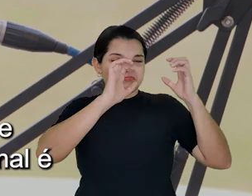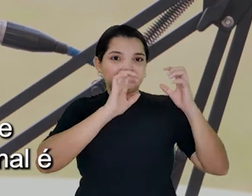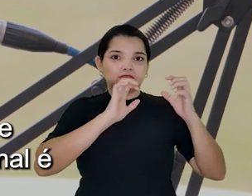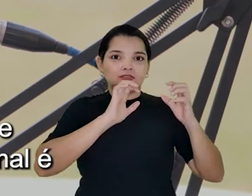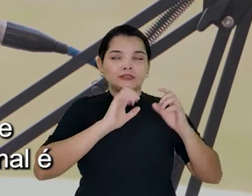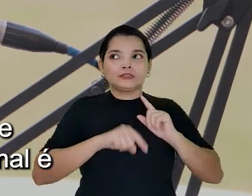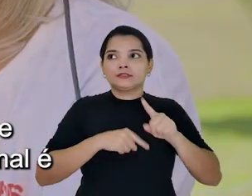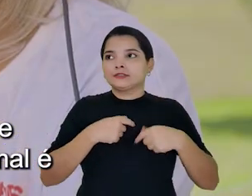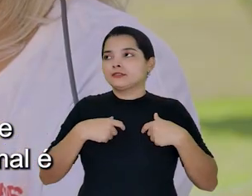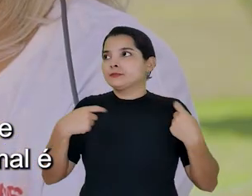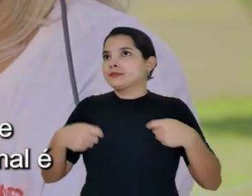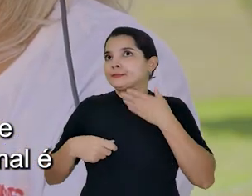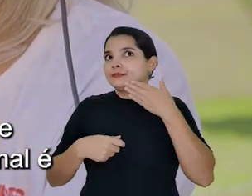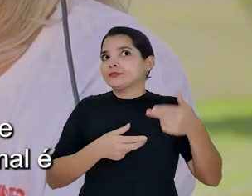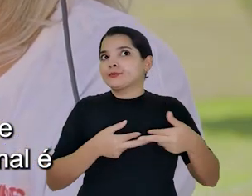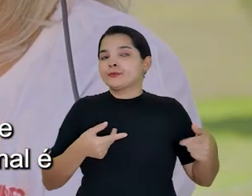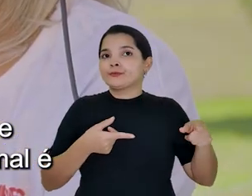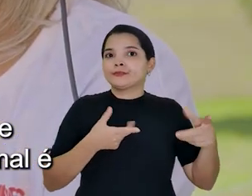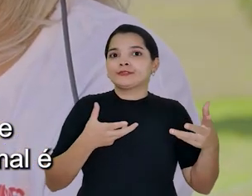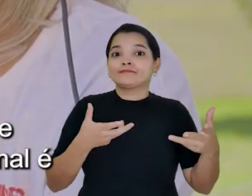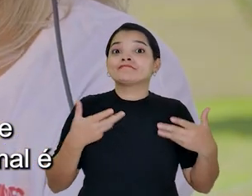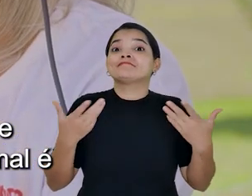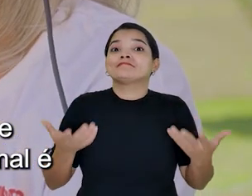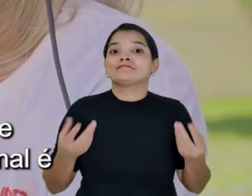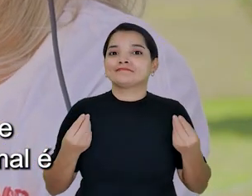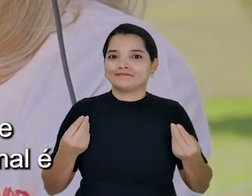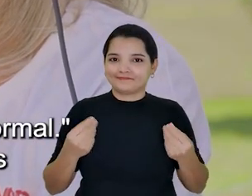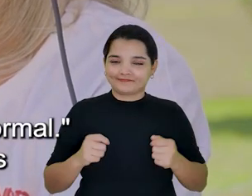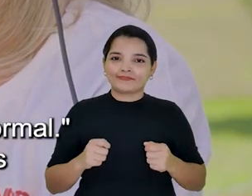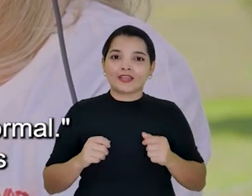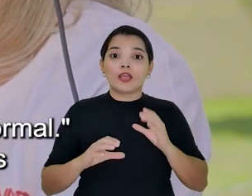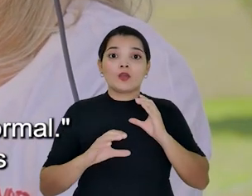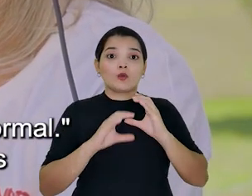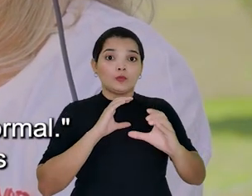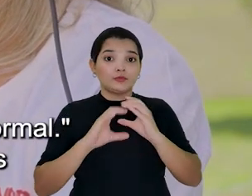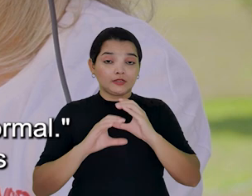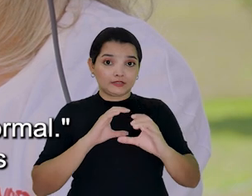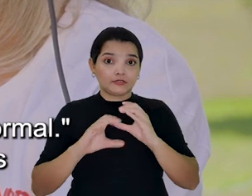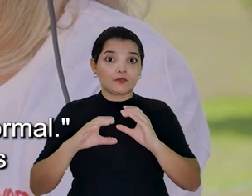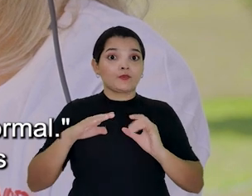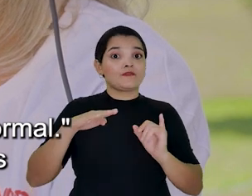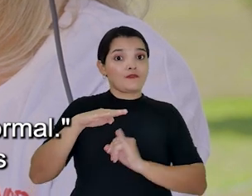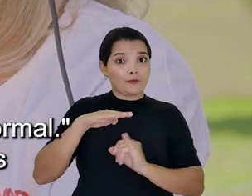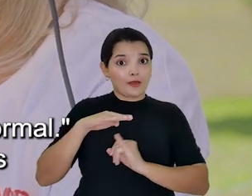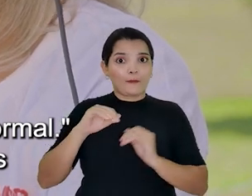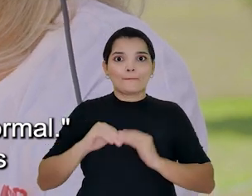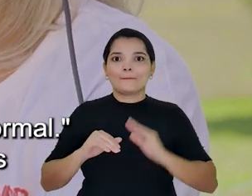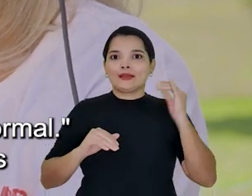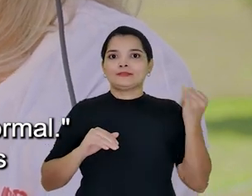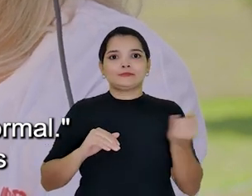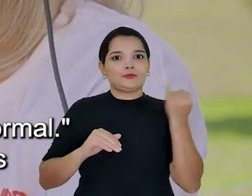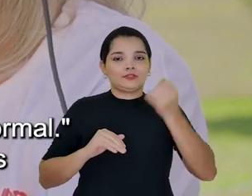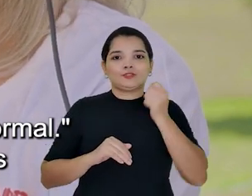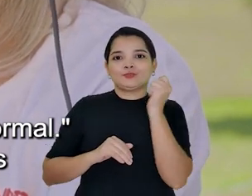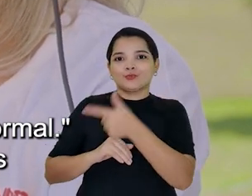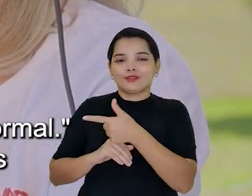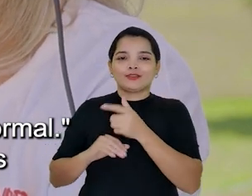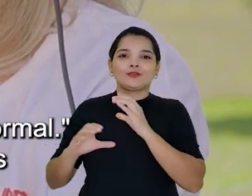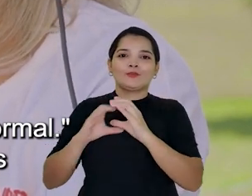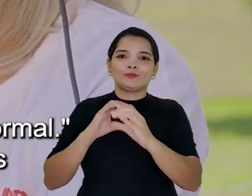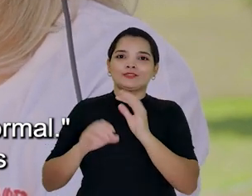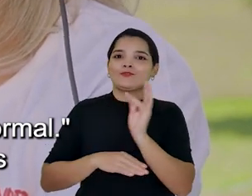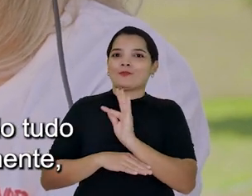Então eh tem uma frase que eu usei lá dentro que é a a comunicação informal é muito mais importante do que a comunicação formal perito por isso a gente precisa